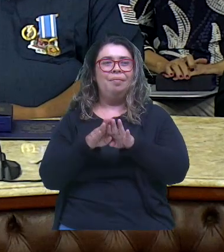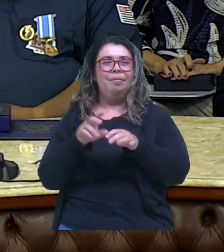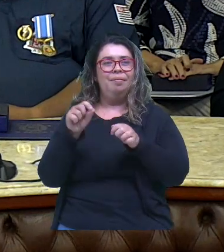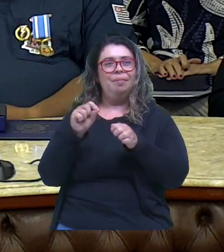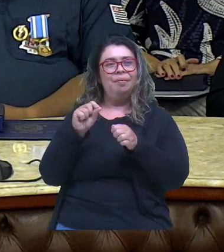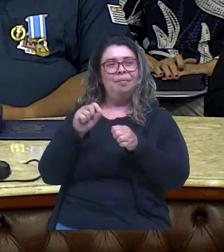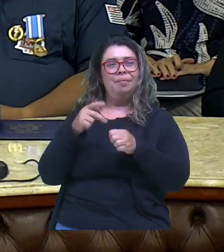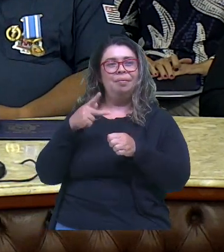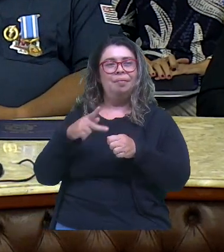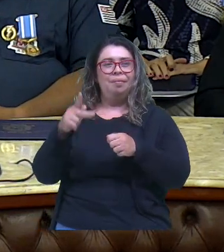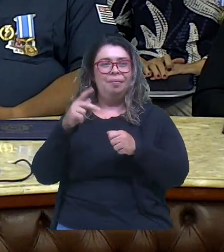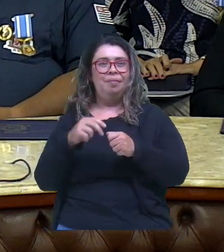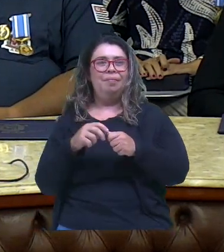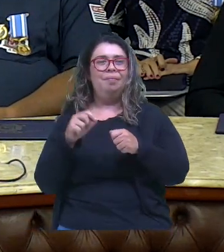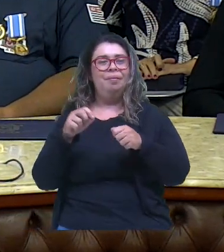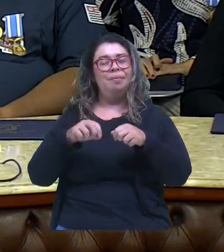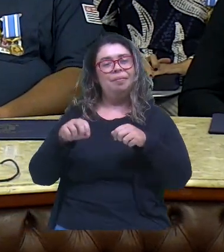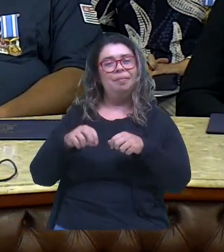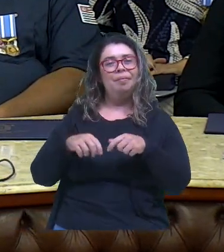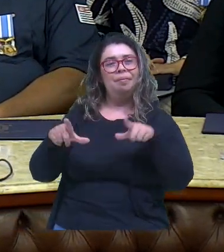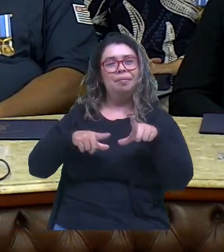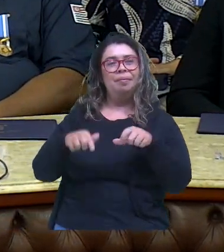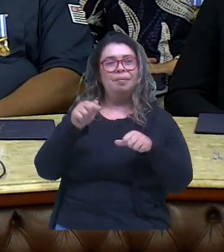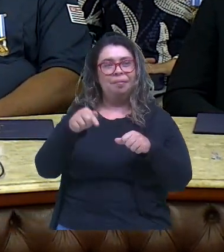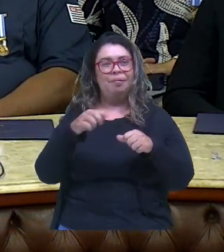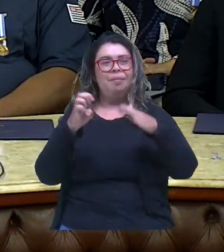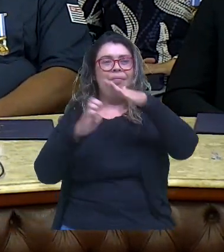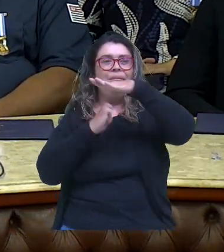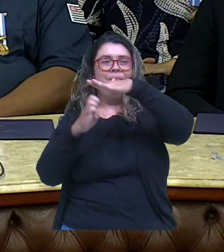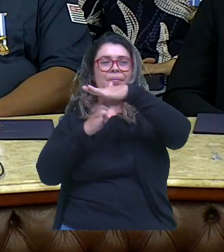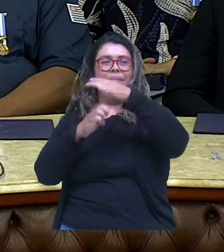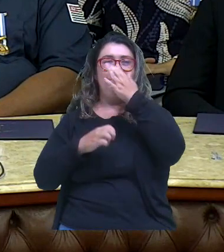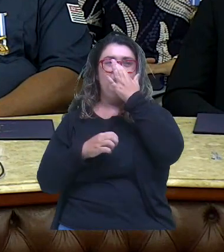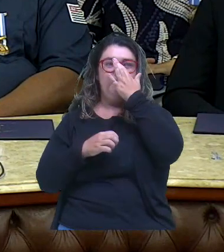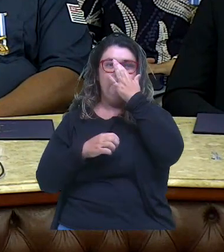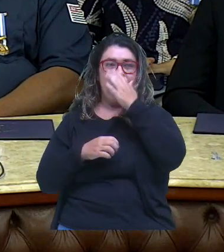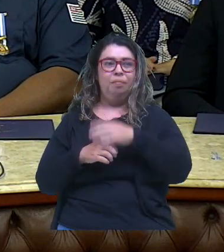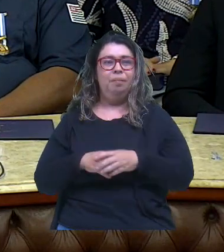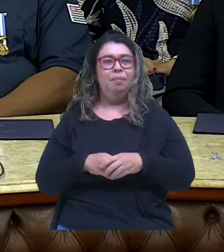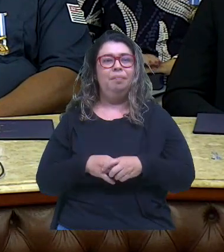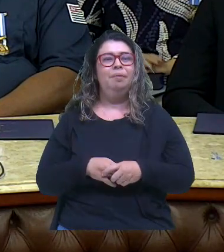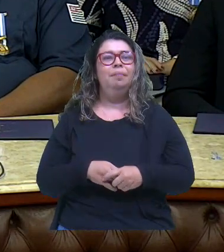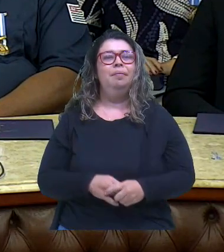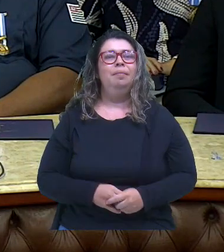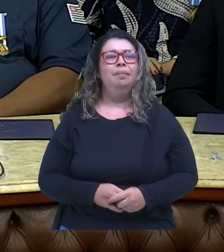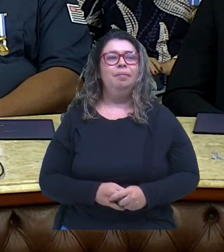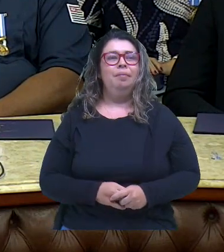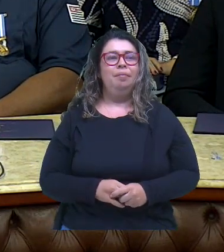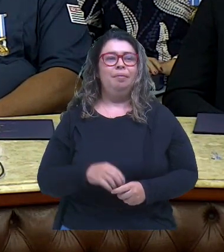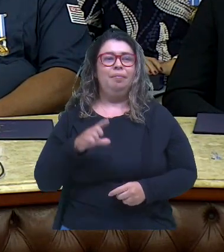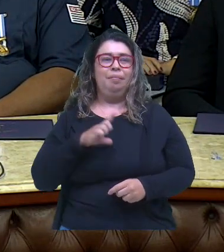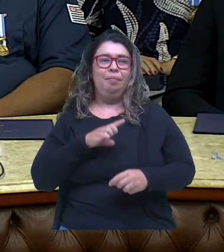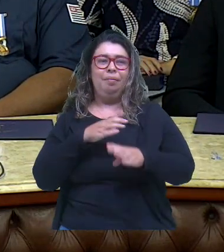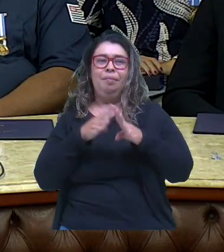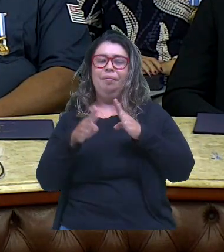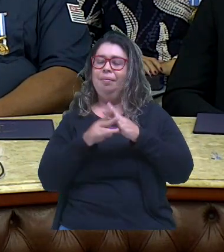hoje advogado, mas foi estagiário lá. E tem todas as referências positivas do